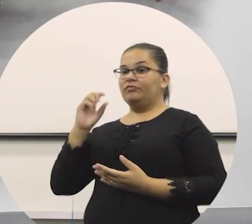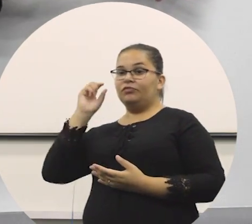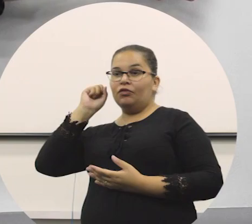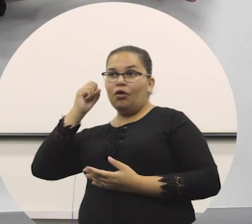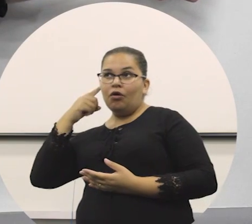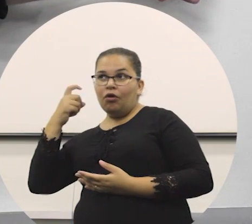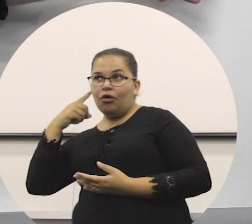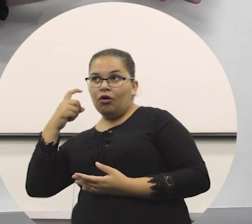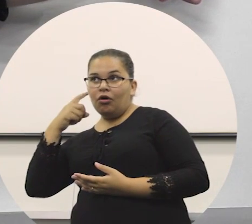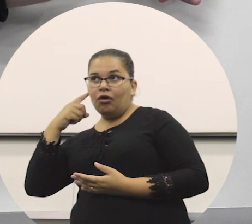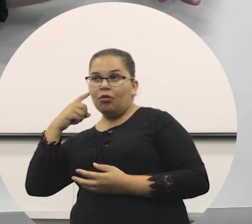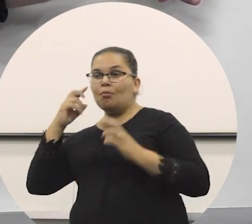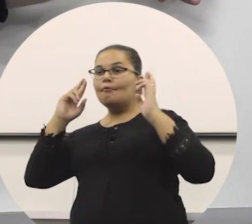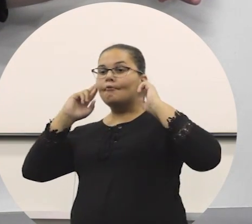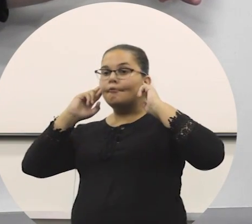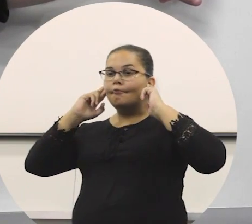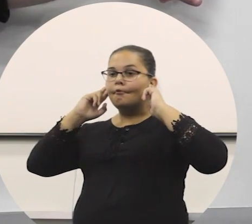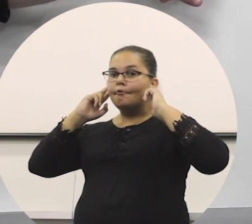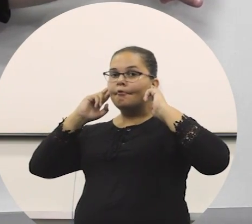Não tem relação.